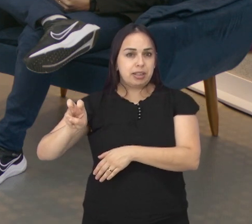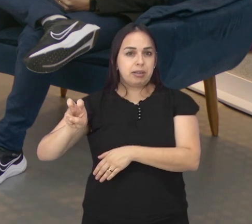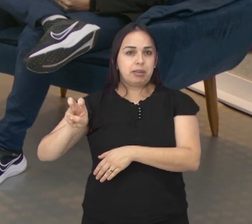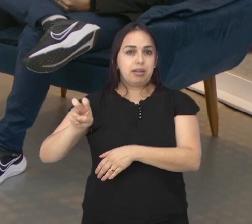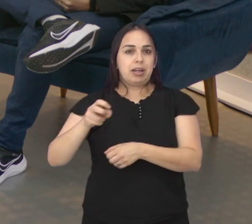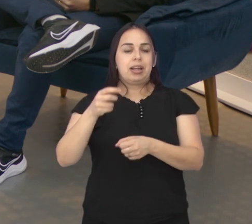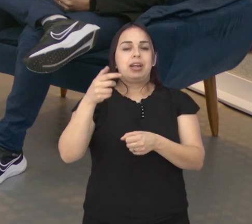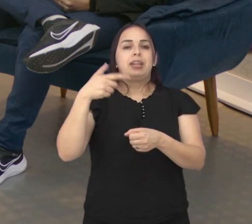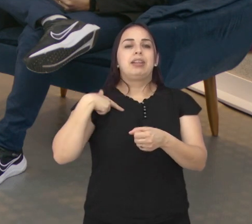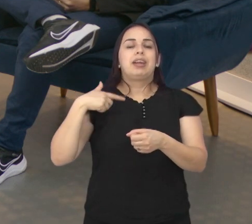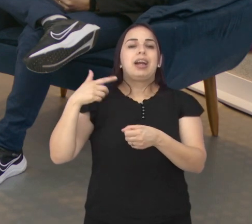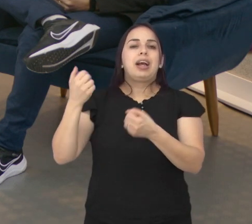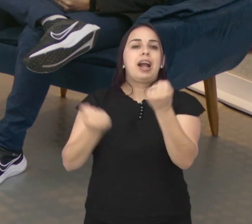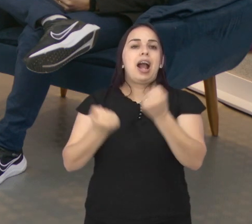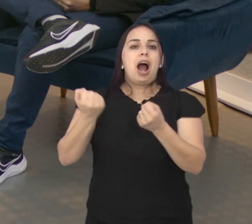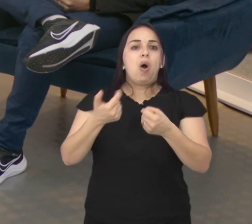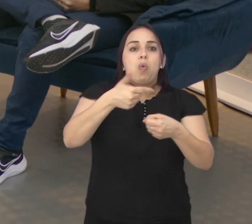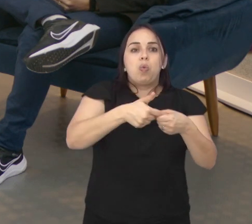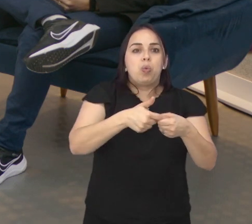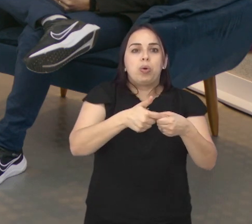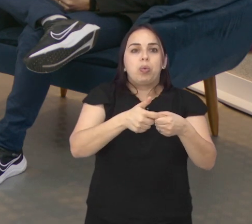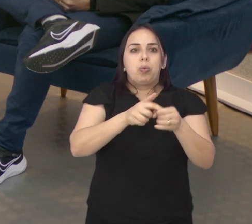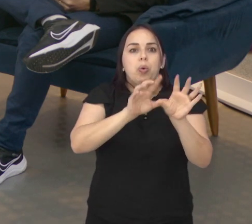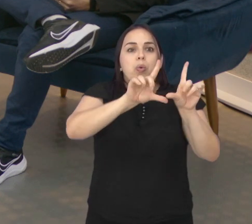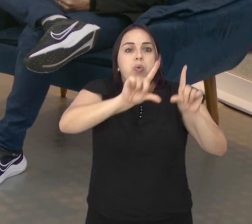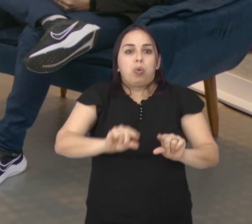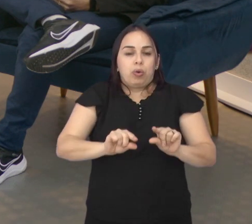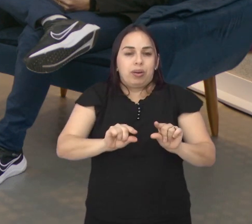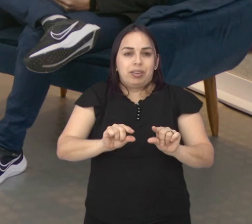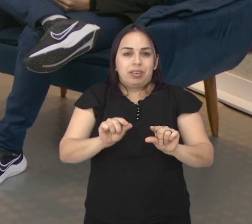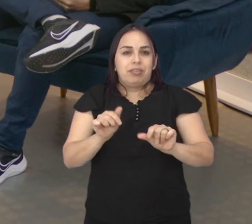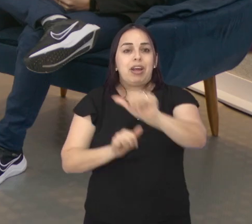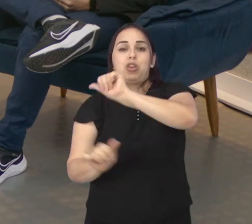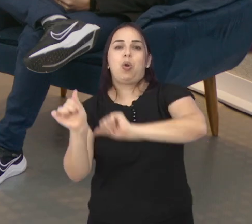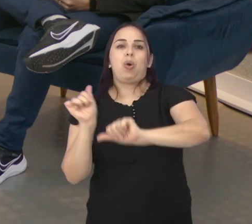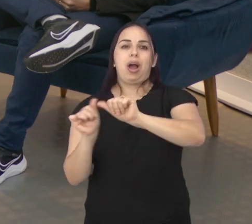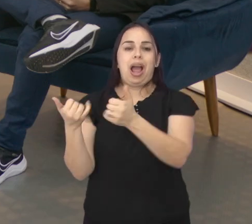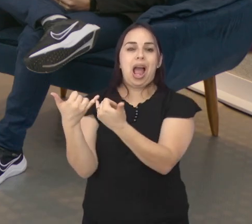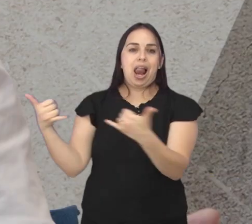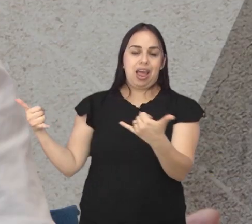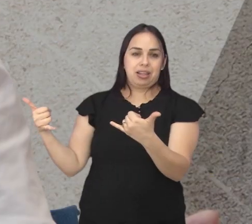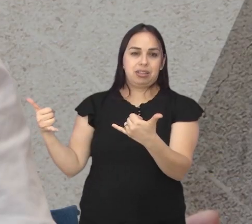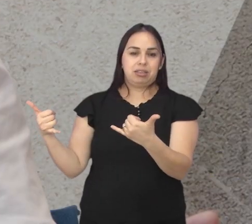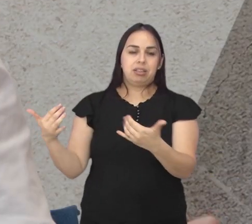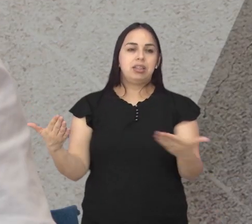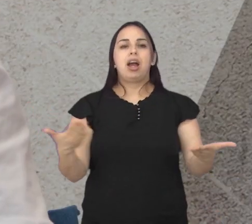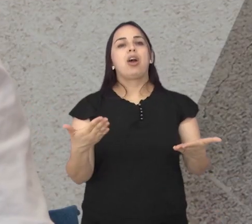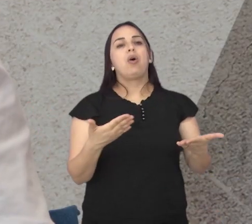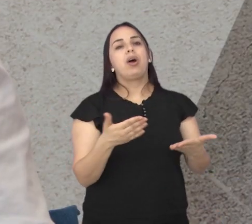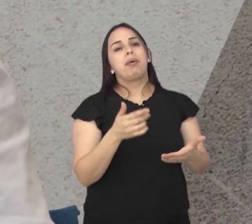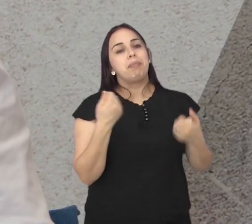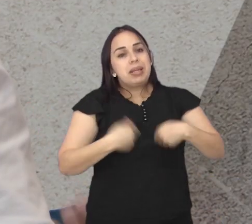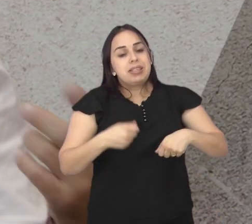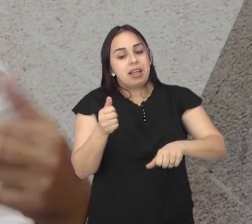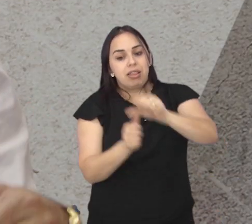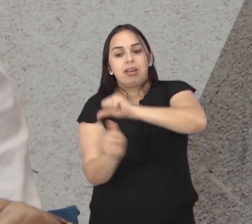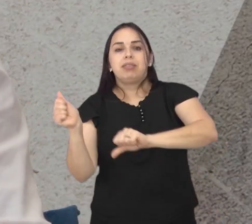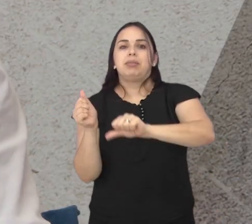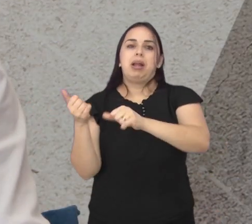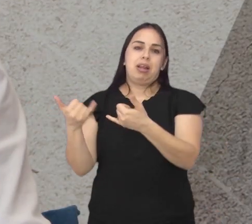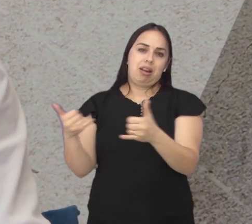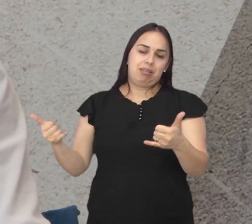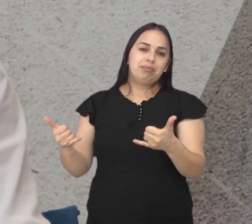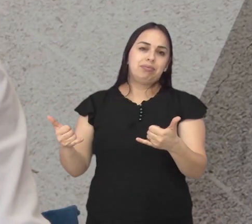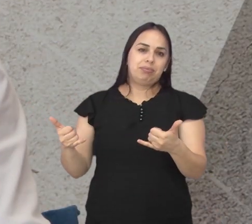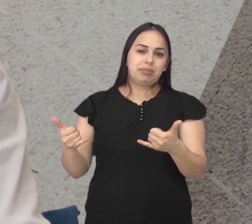ter carro mais a combustão andando dentro das cidades. Então, o que nós vamos fazer com os carros antigos? Né, os carros a combustão, vai ter que